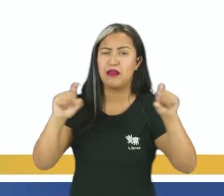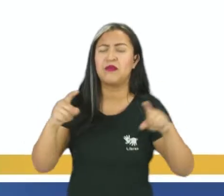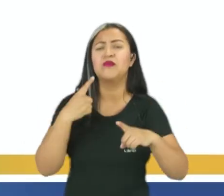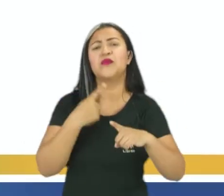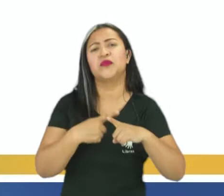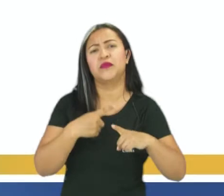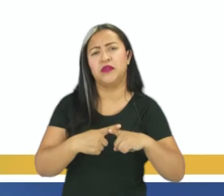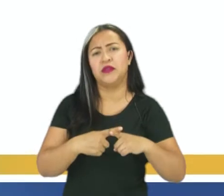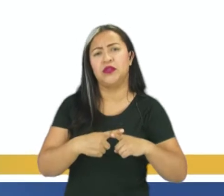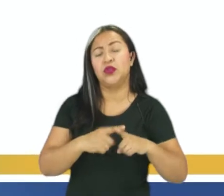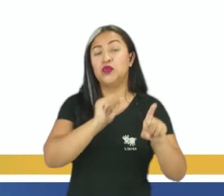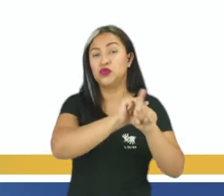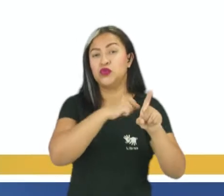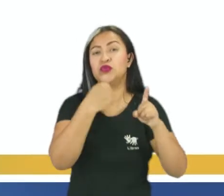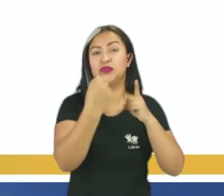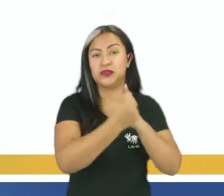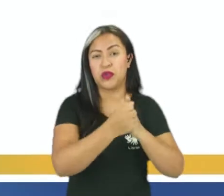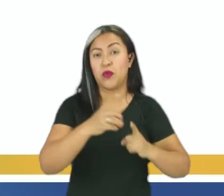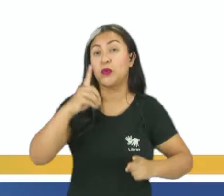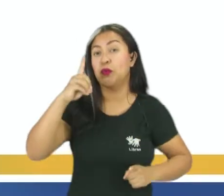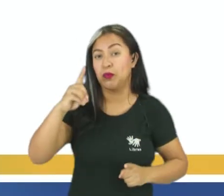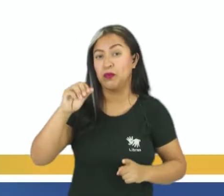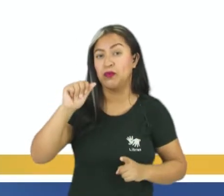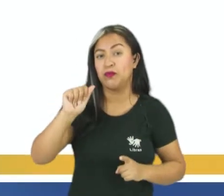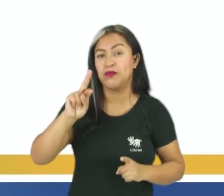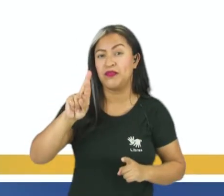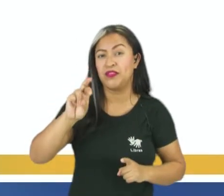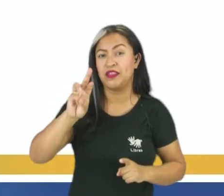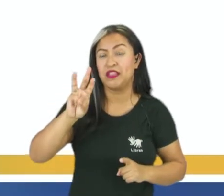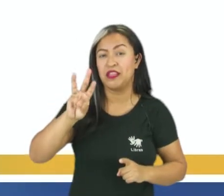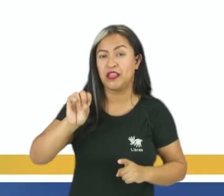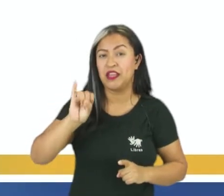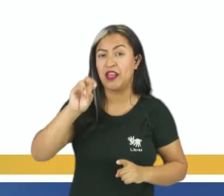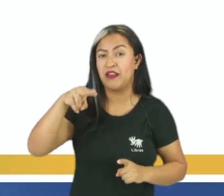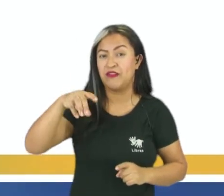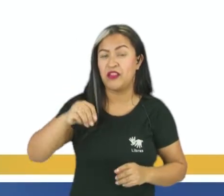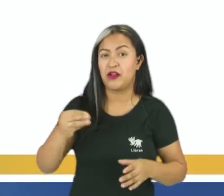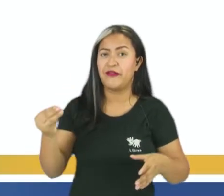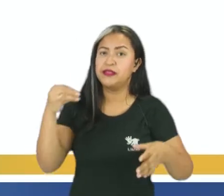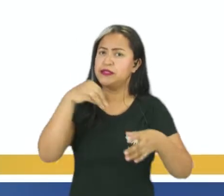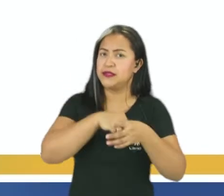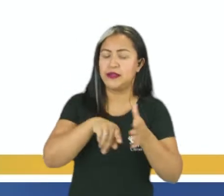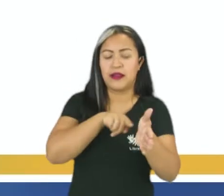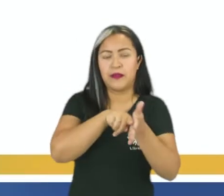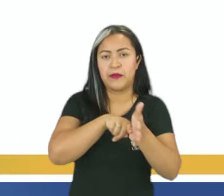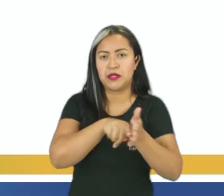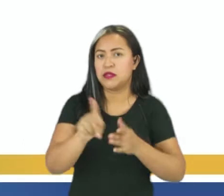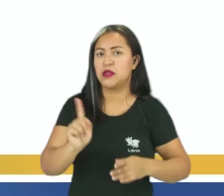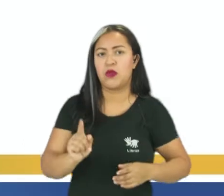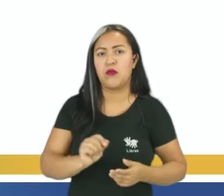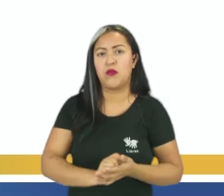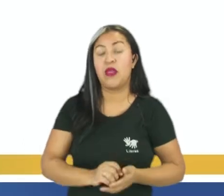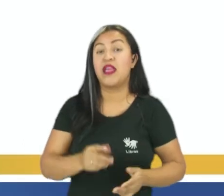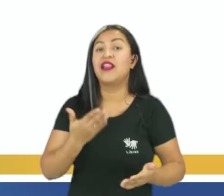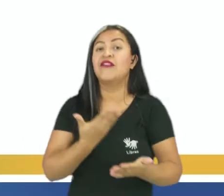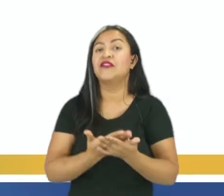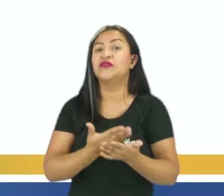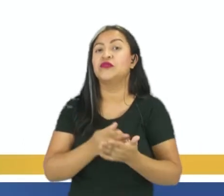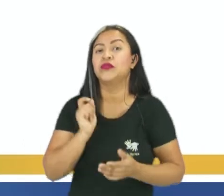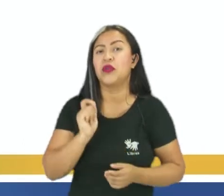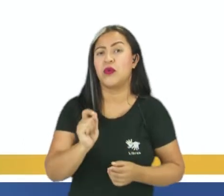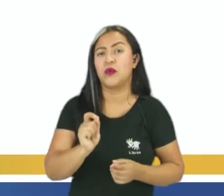quê? Social, o Darwin, ele não vai inserir na sua pesquisa. Ele vai trabalhar a questão biológica,